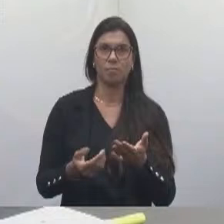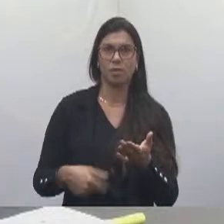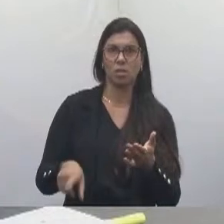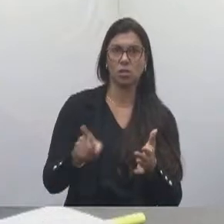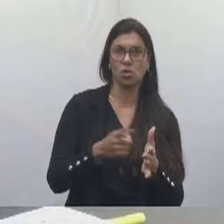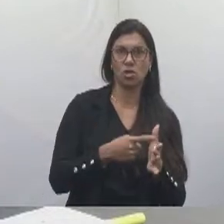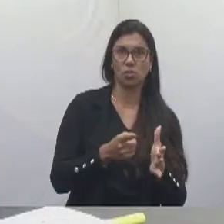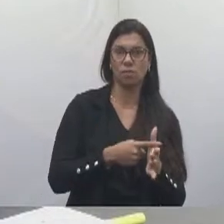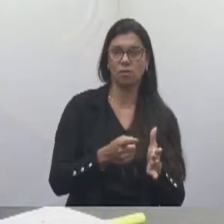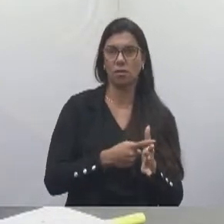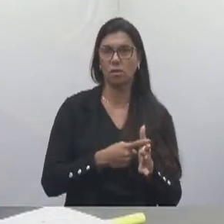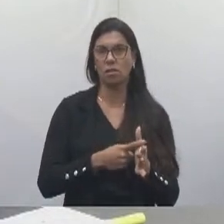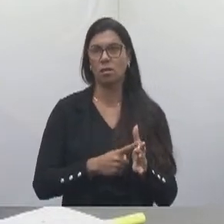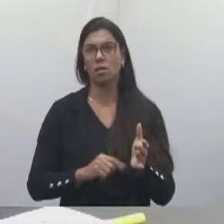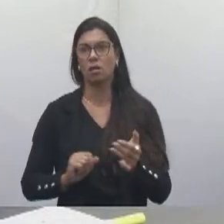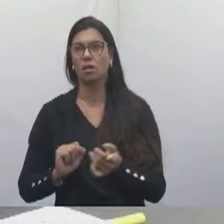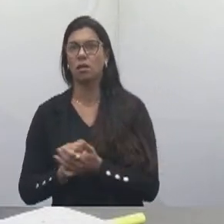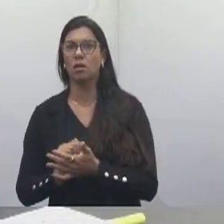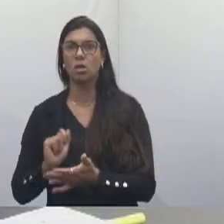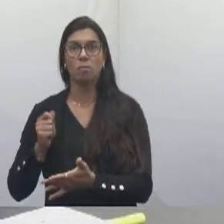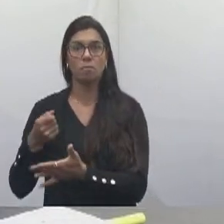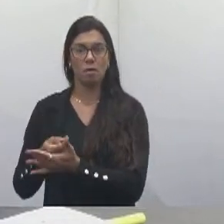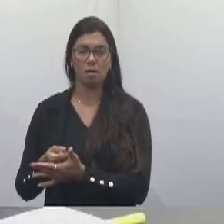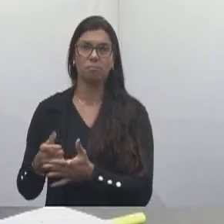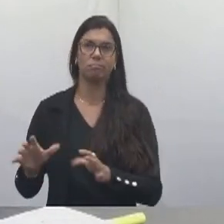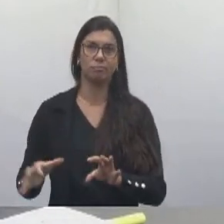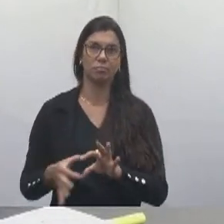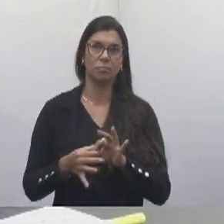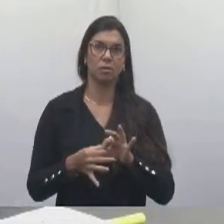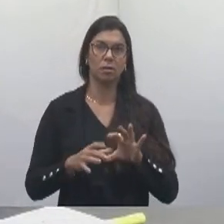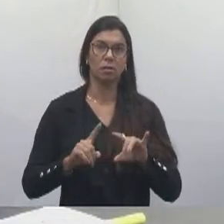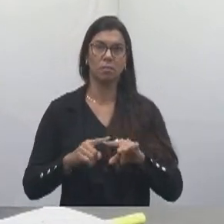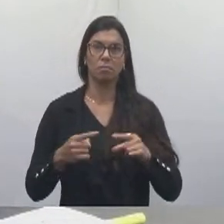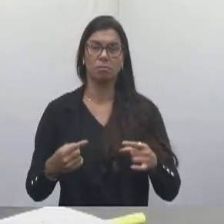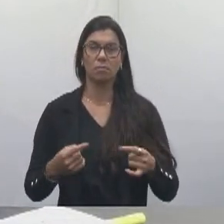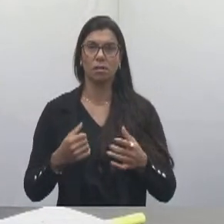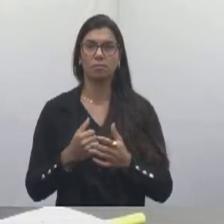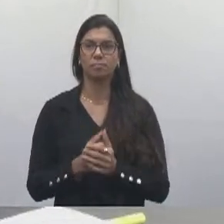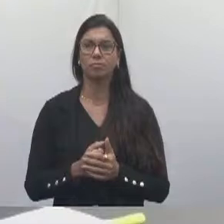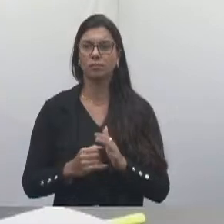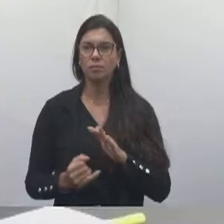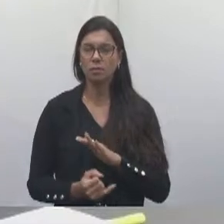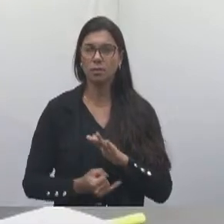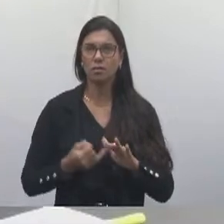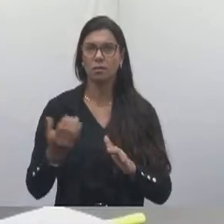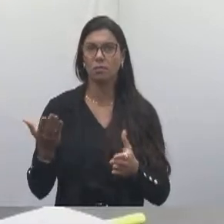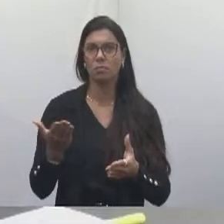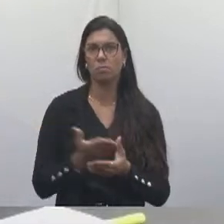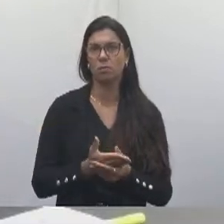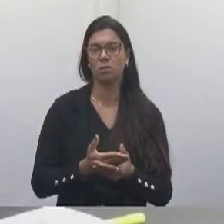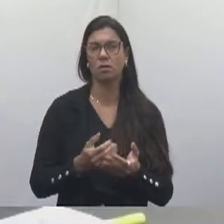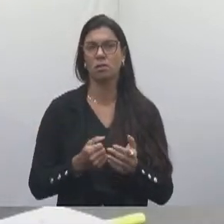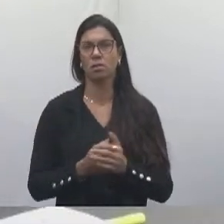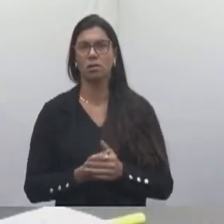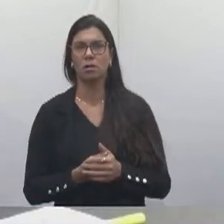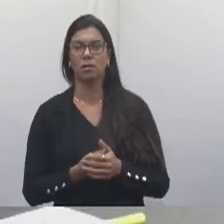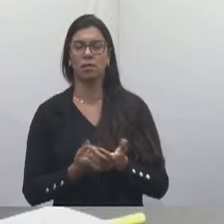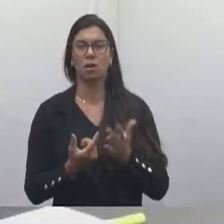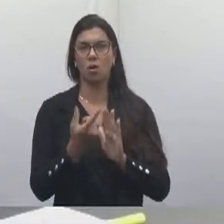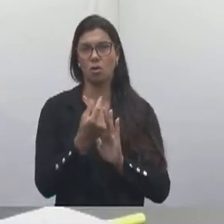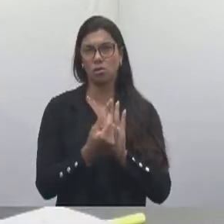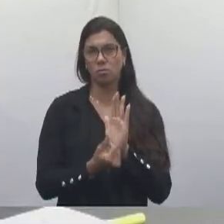as receitas do nosso município. E a instrução processual revela a execução orçamentária